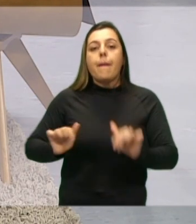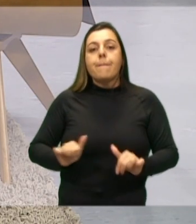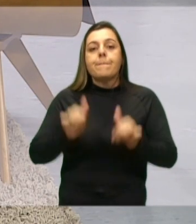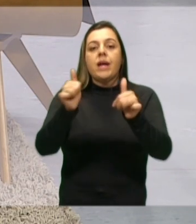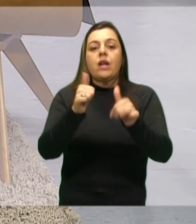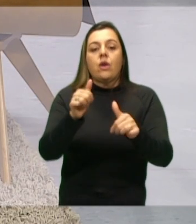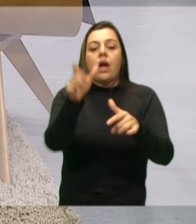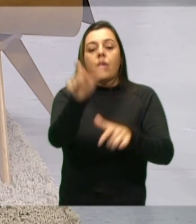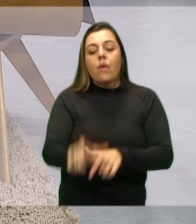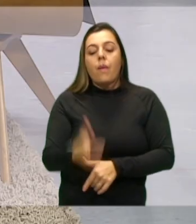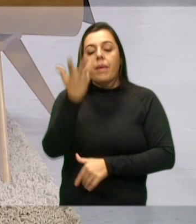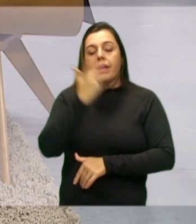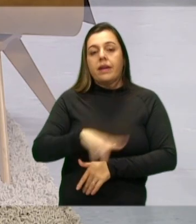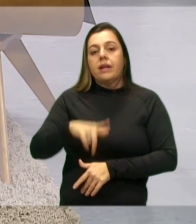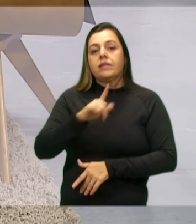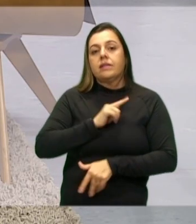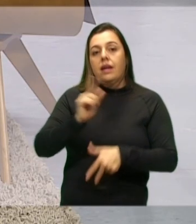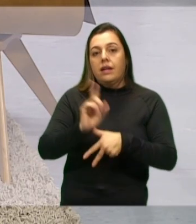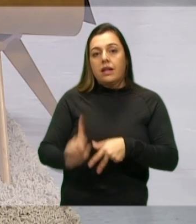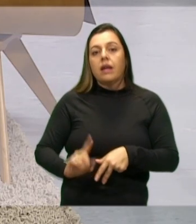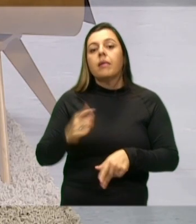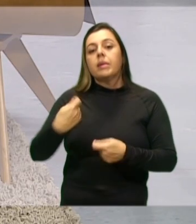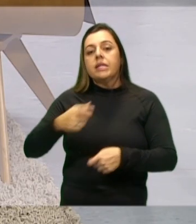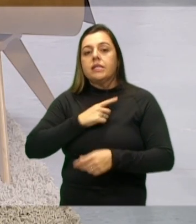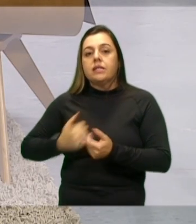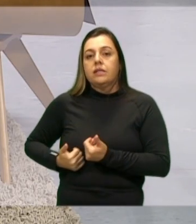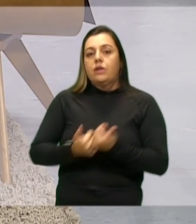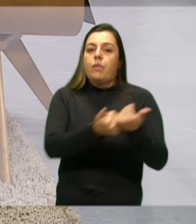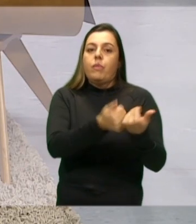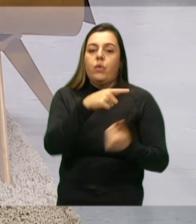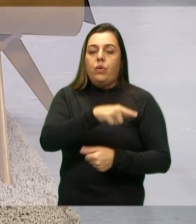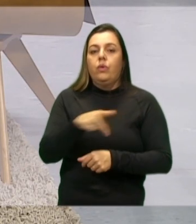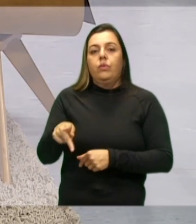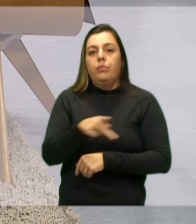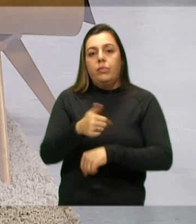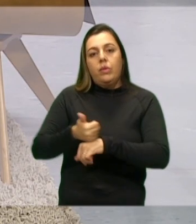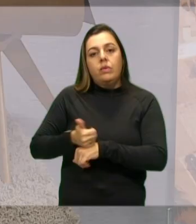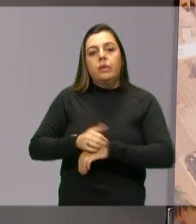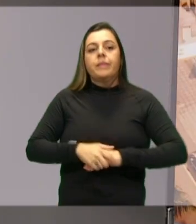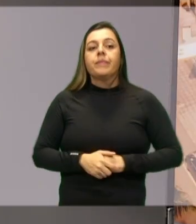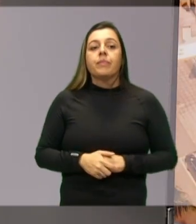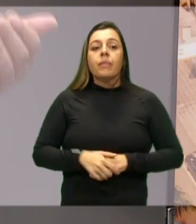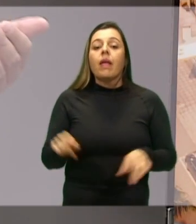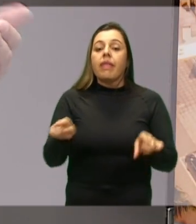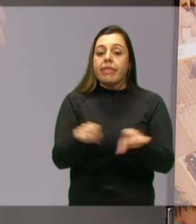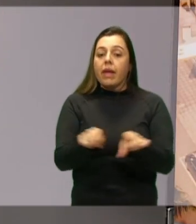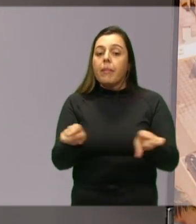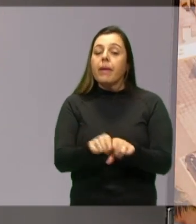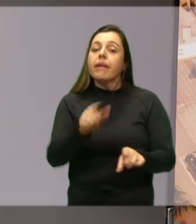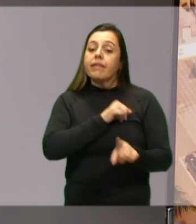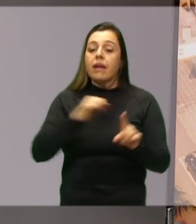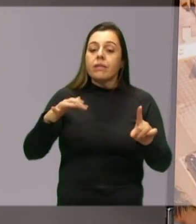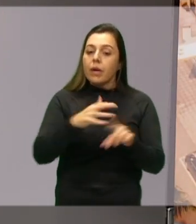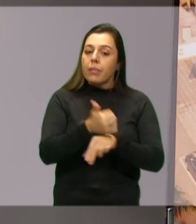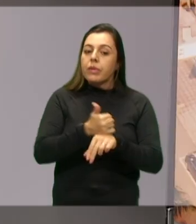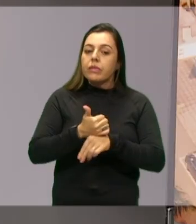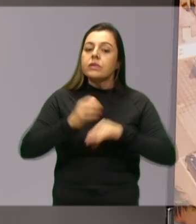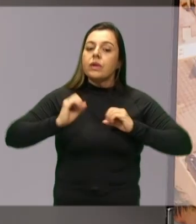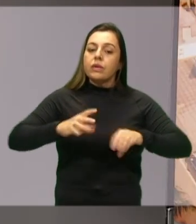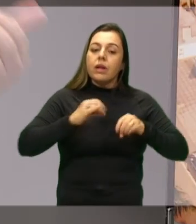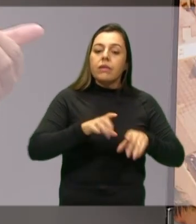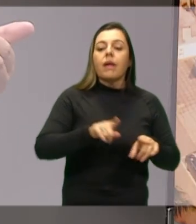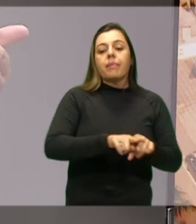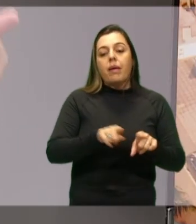situação das crianças que têm necessidade do agente de apoio em educação especial aqui em Itajaí. Da mesma forma que surgem as demandas para profissionais de